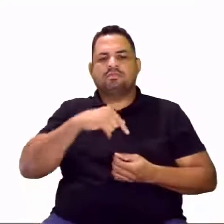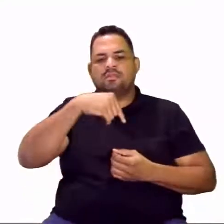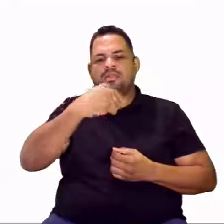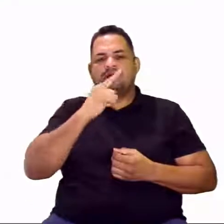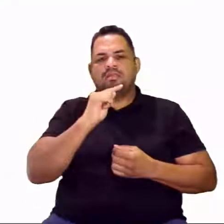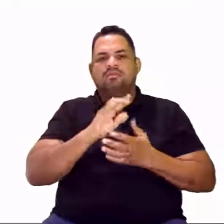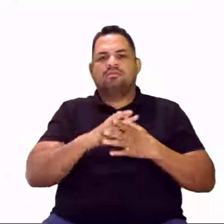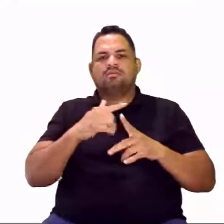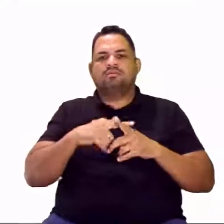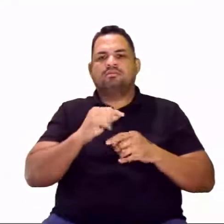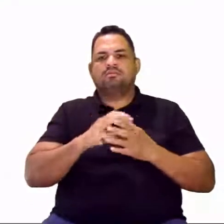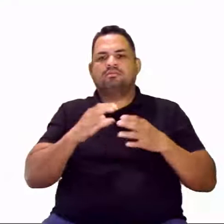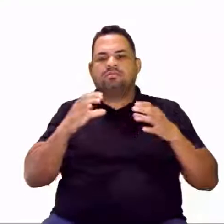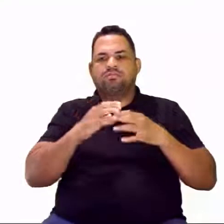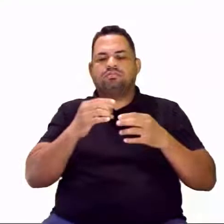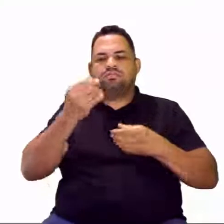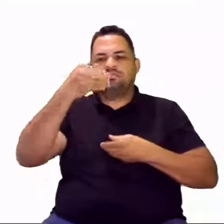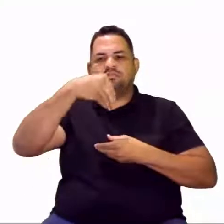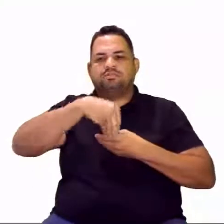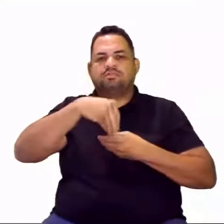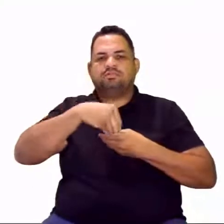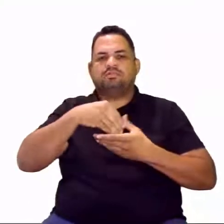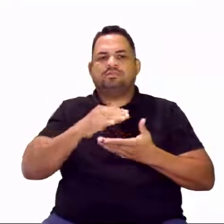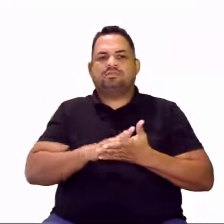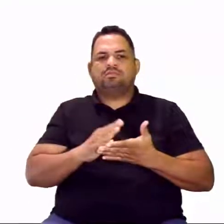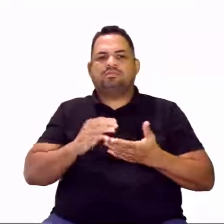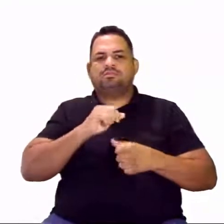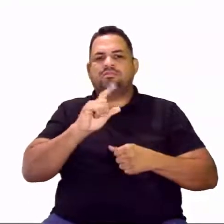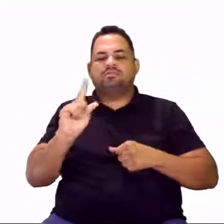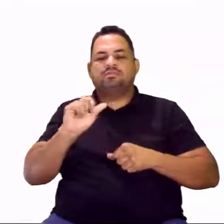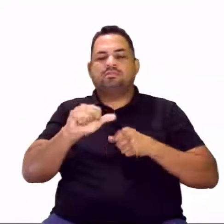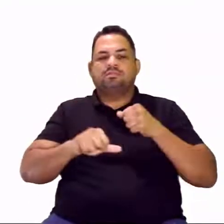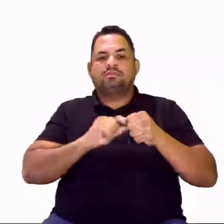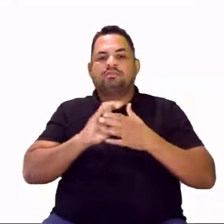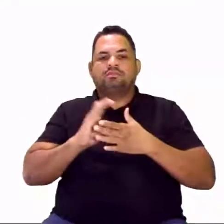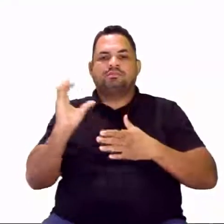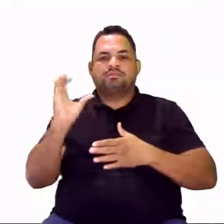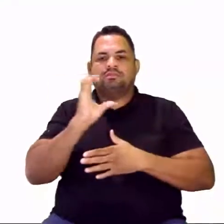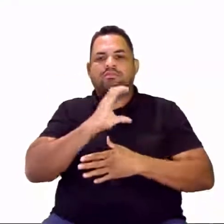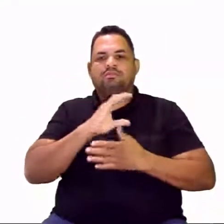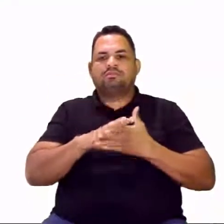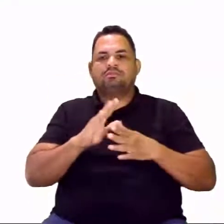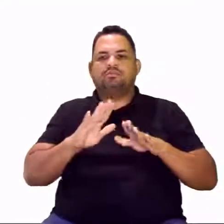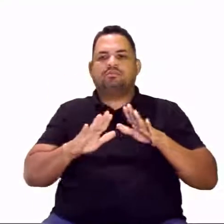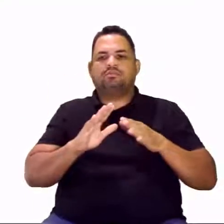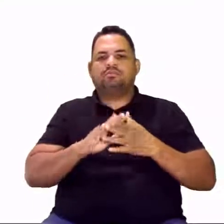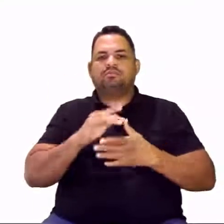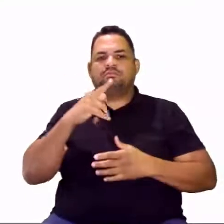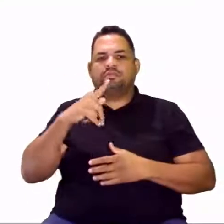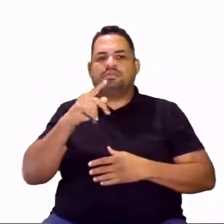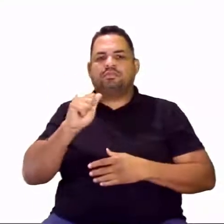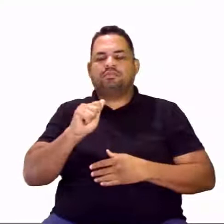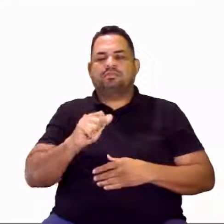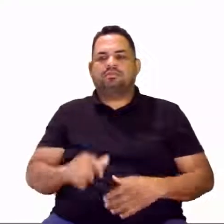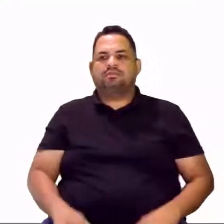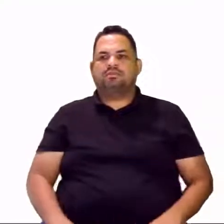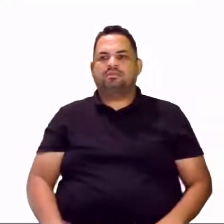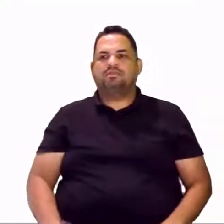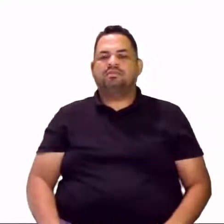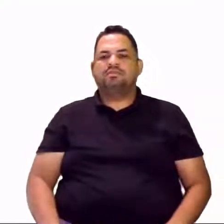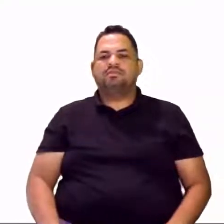da água por ser maior que a pressão interna e não muda a velocidade de escoamento, que só depende da pressão da coluna da